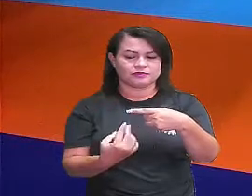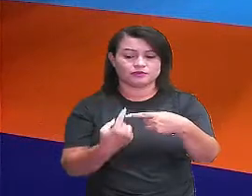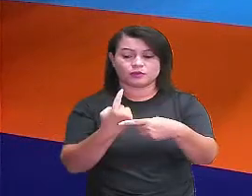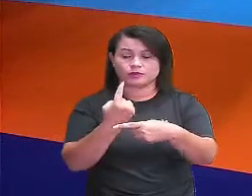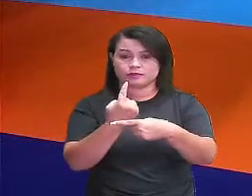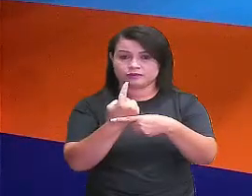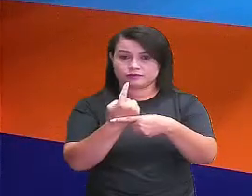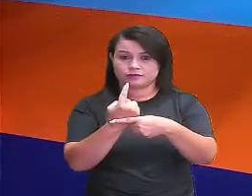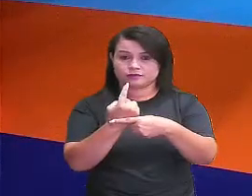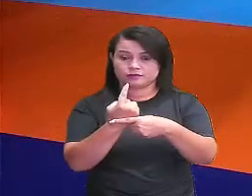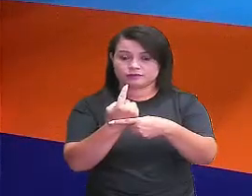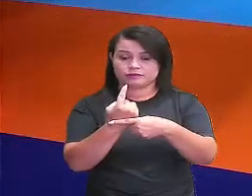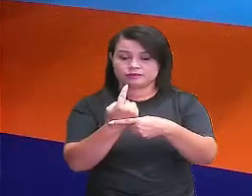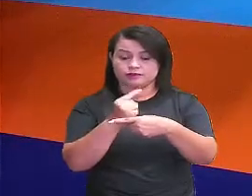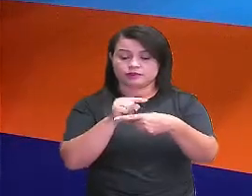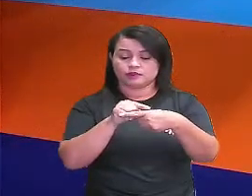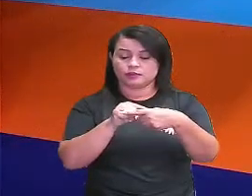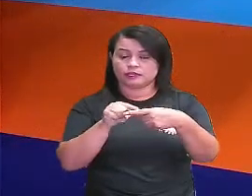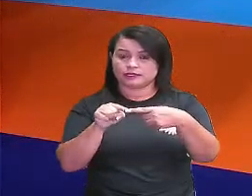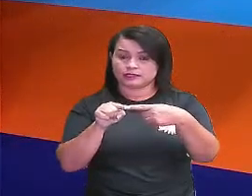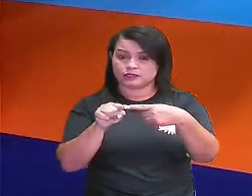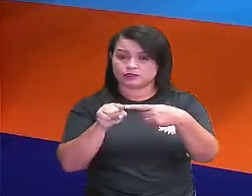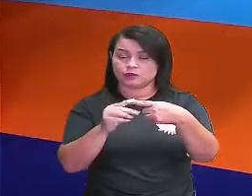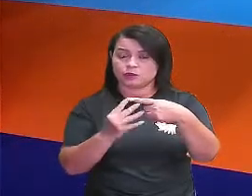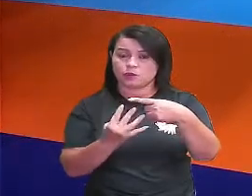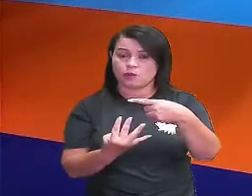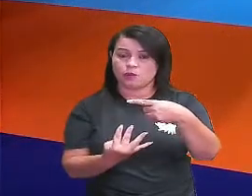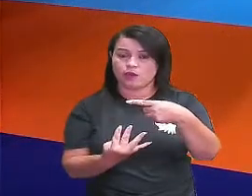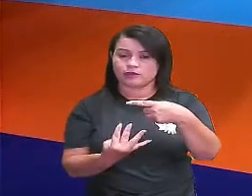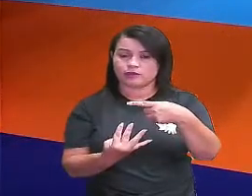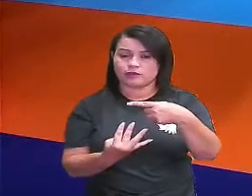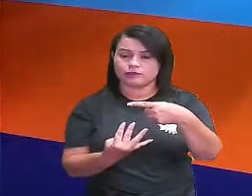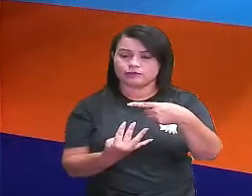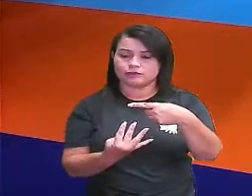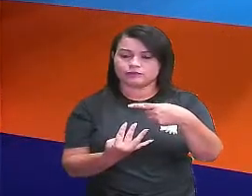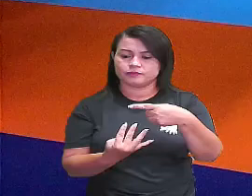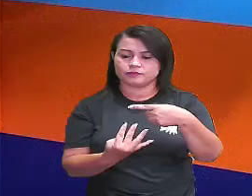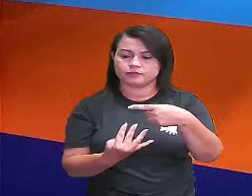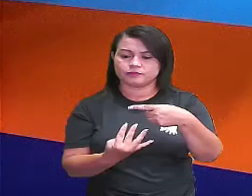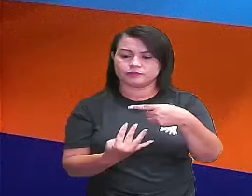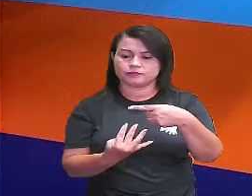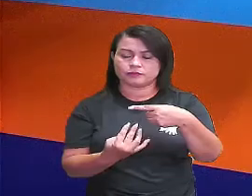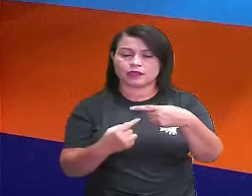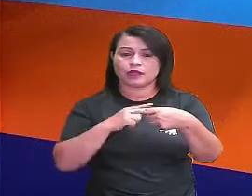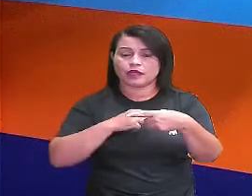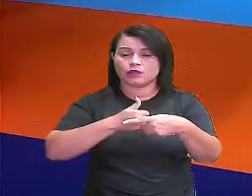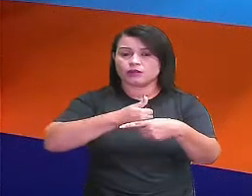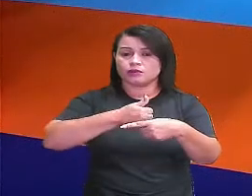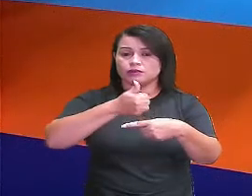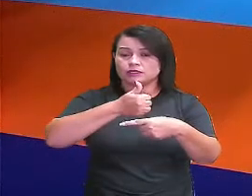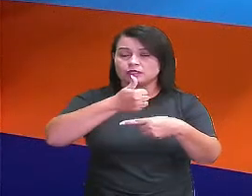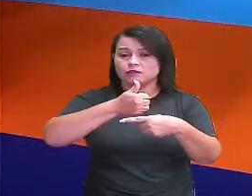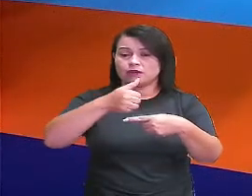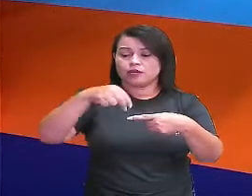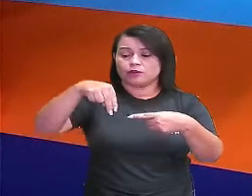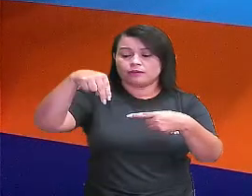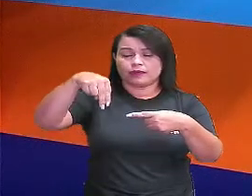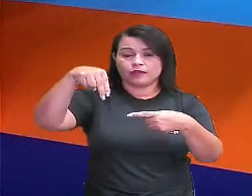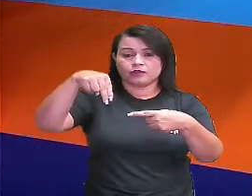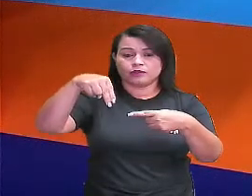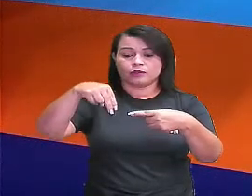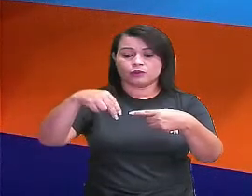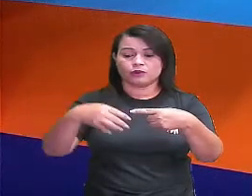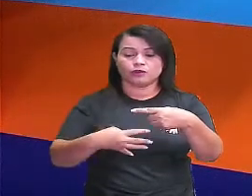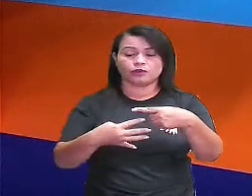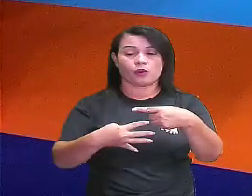1 sobre o tracinho, né? 4. E aí, no algarismo de cima, a gente chama de numerador e o